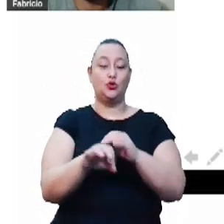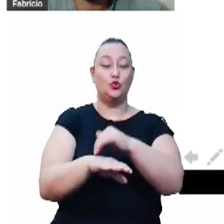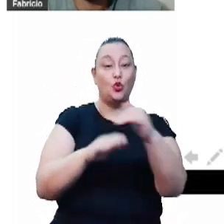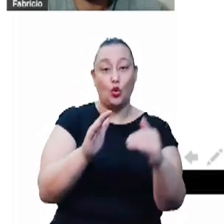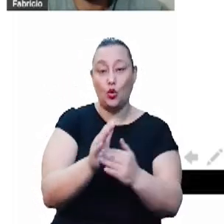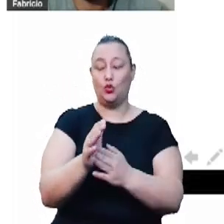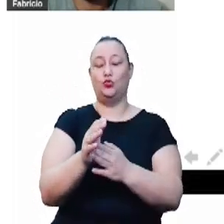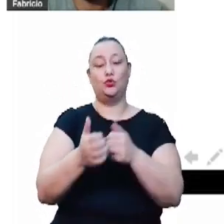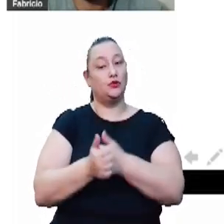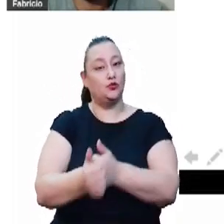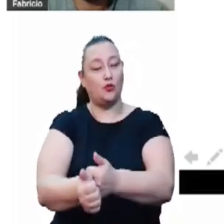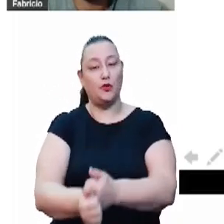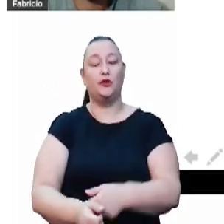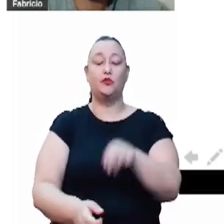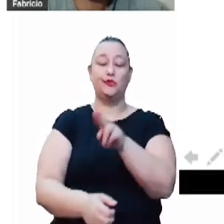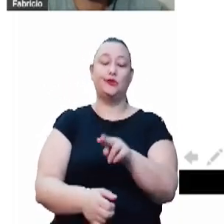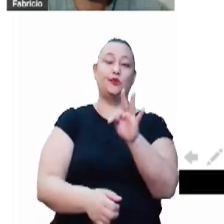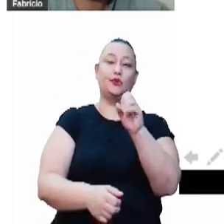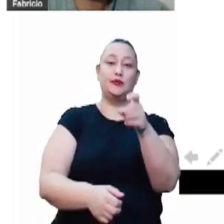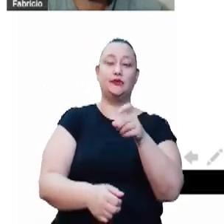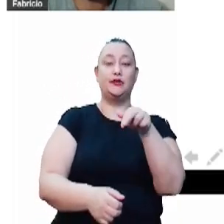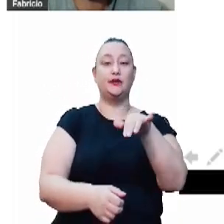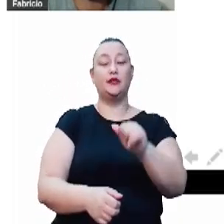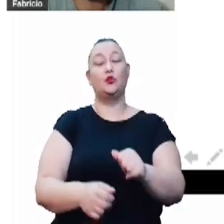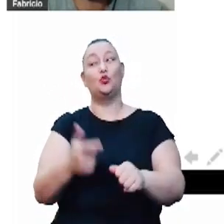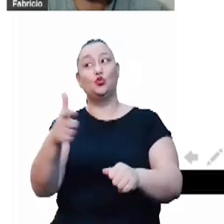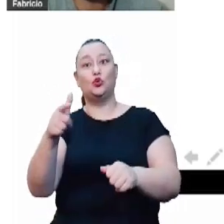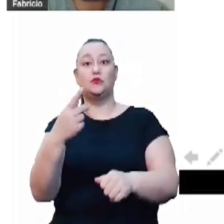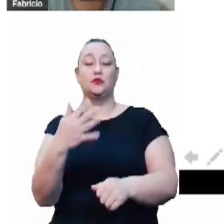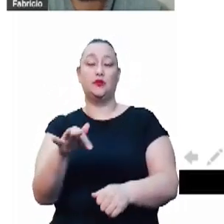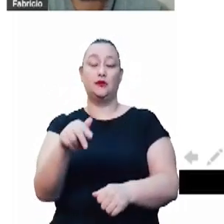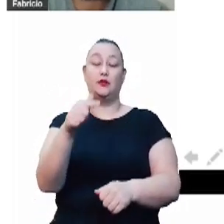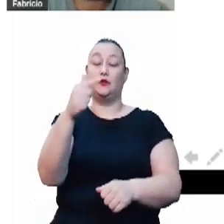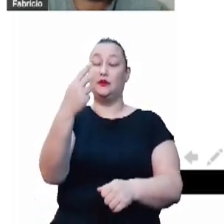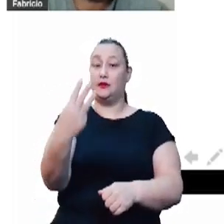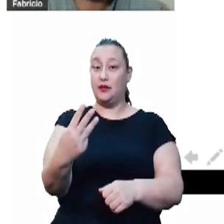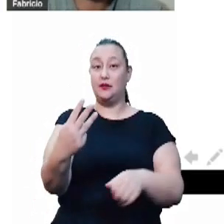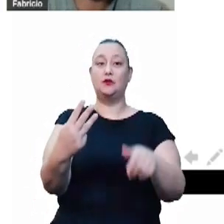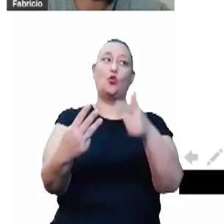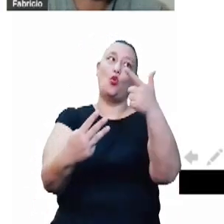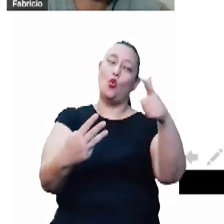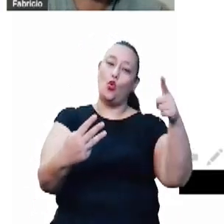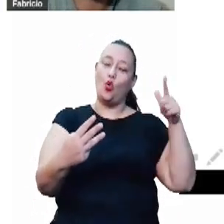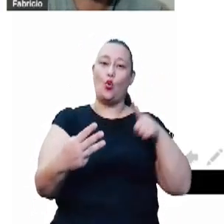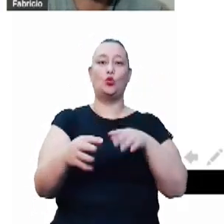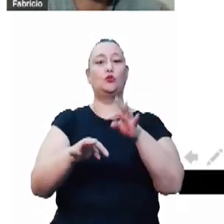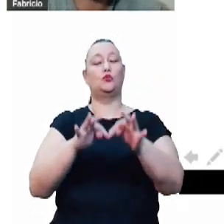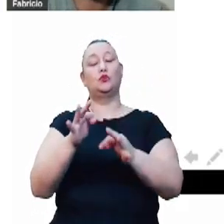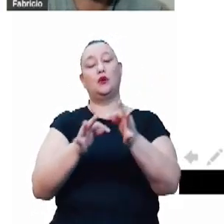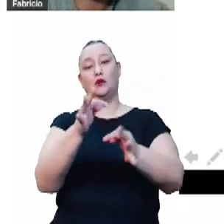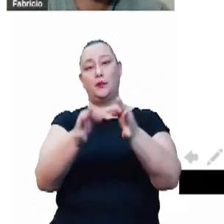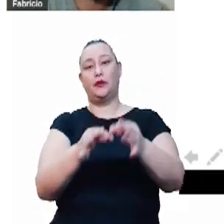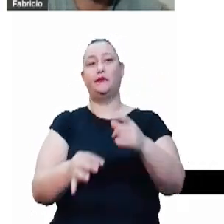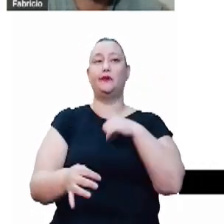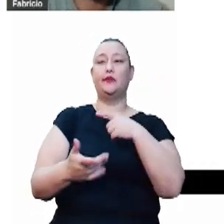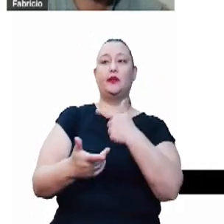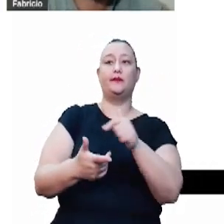gente acompanha usando toxina, e os outros 73 acabam fazendo outros tratamentos. Então, tem paciente que